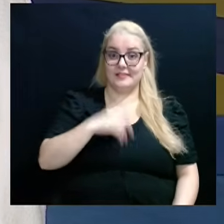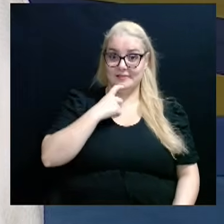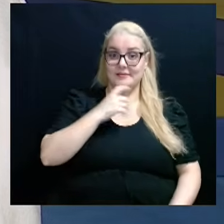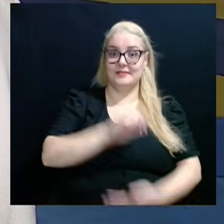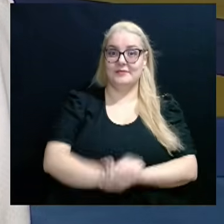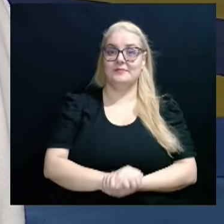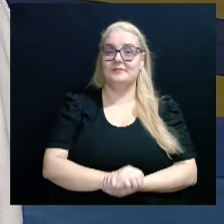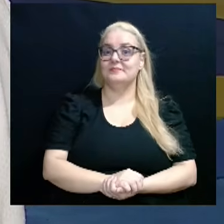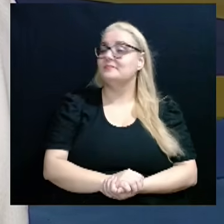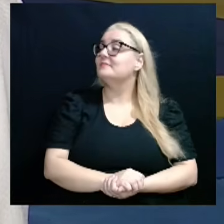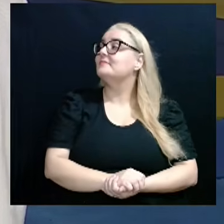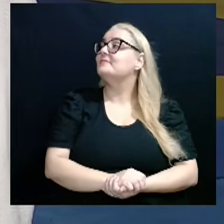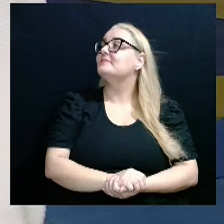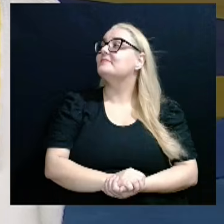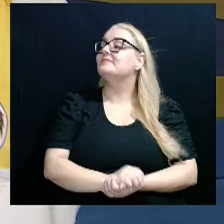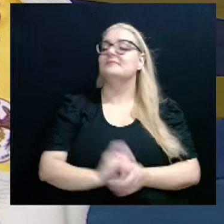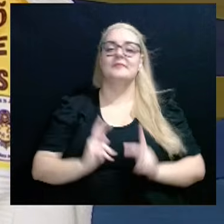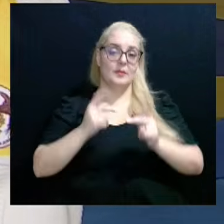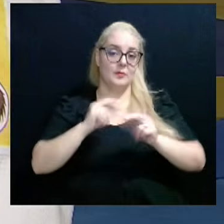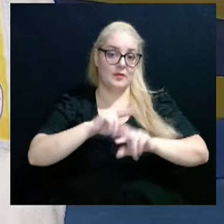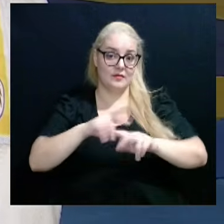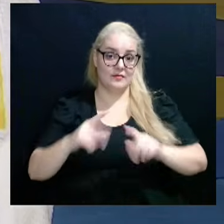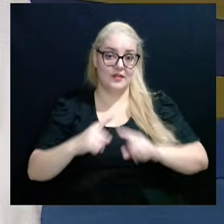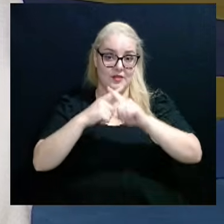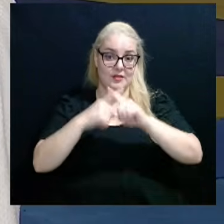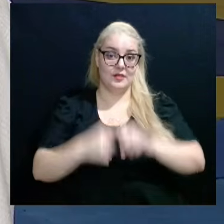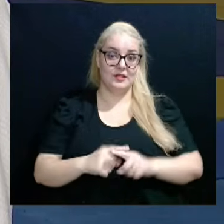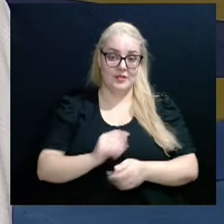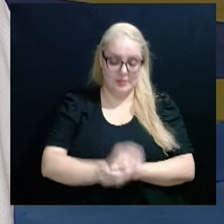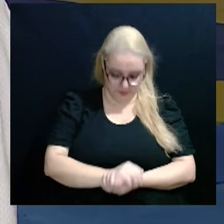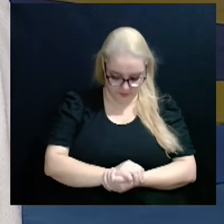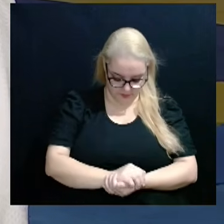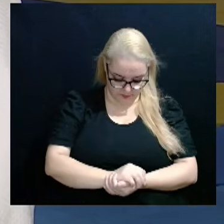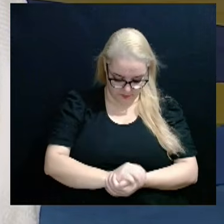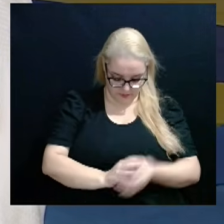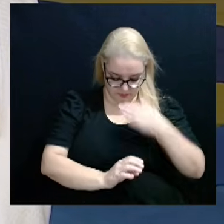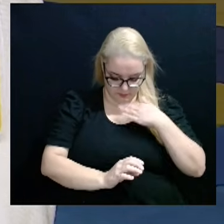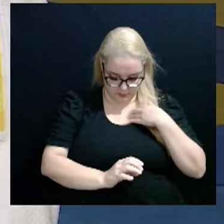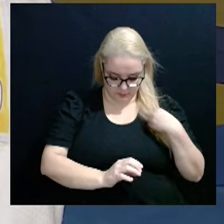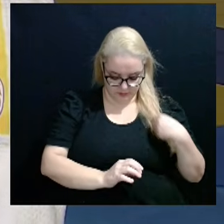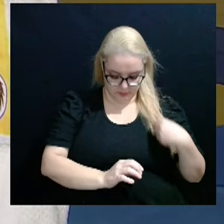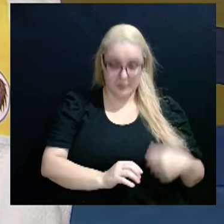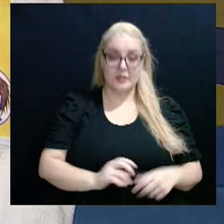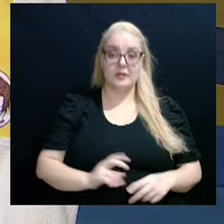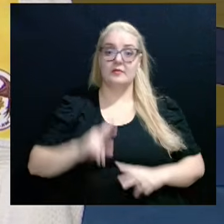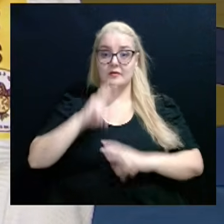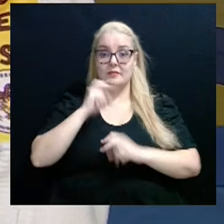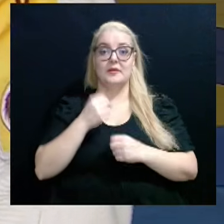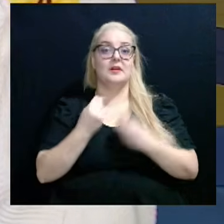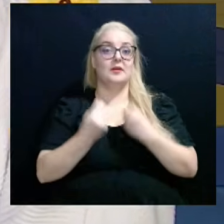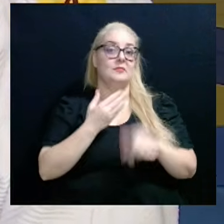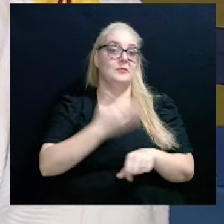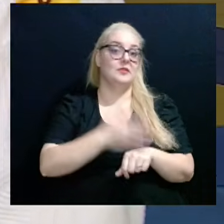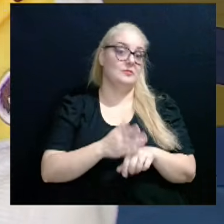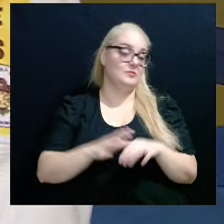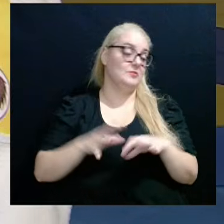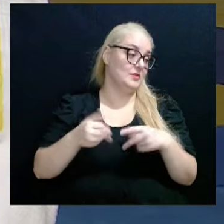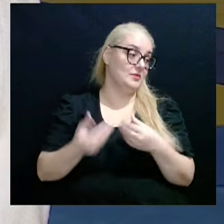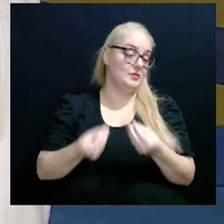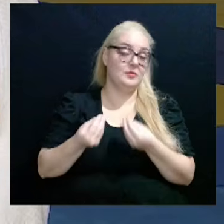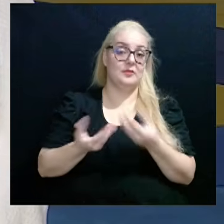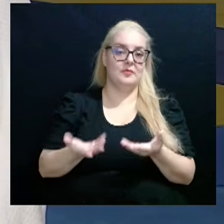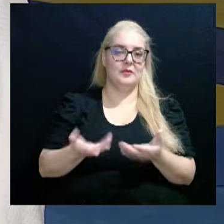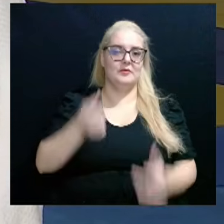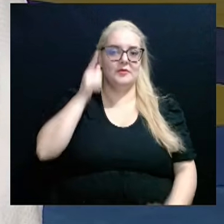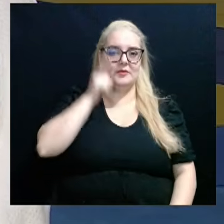ganhei muitos campeonatos e eu fiquei no pódio. Uhum. Como é que foi treinar para tudo isso, para conseguir ganhar? Conta pra